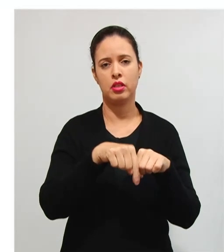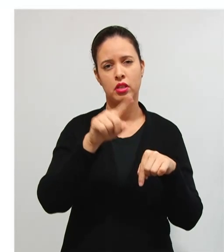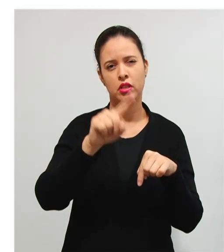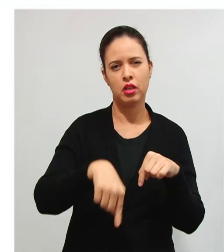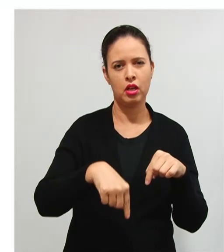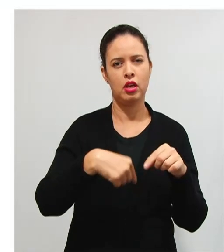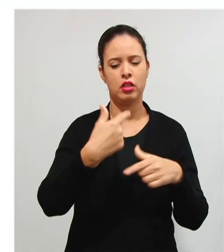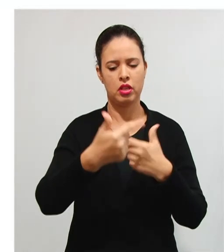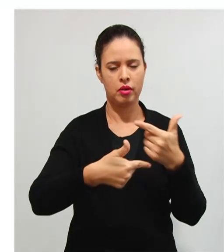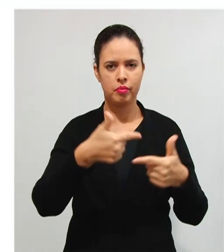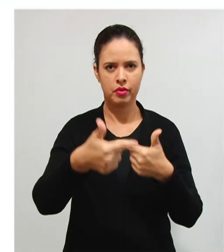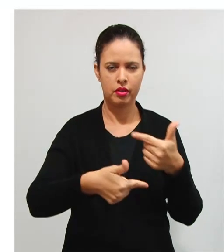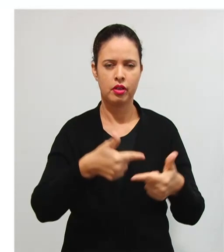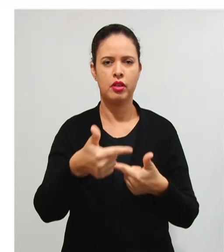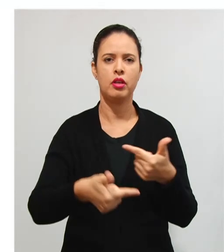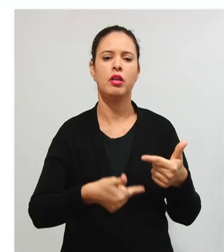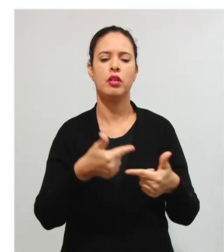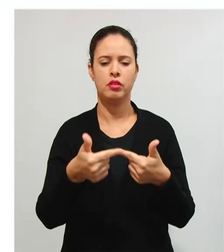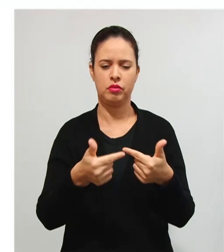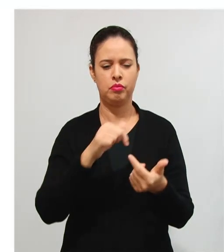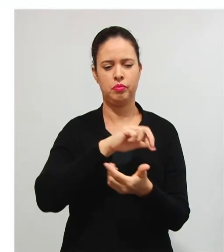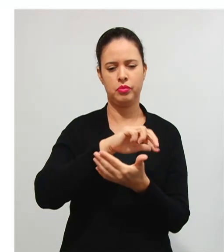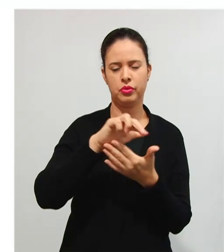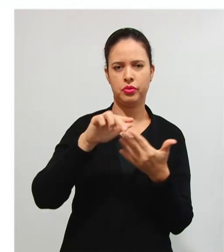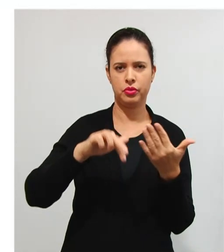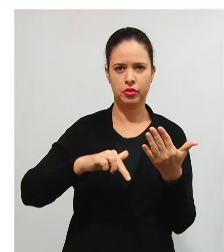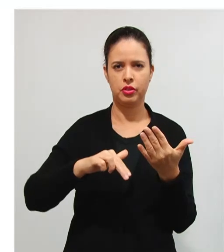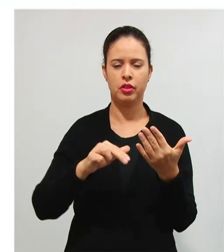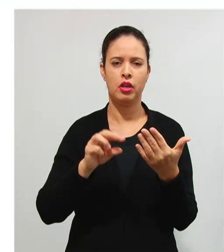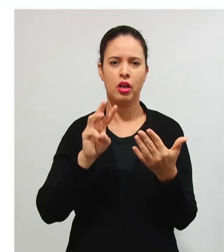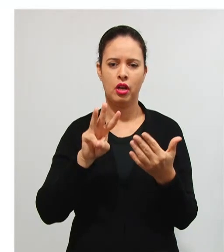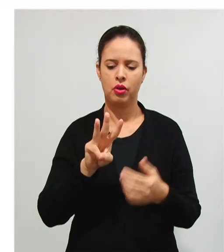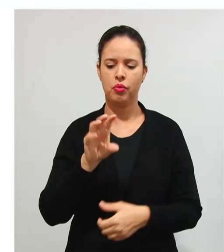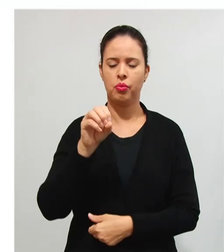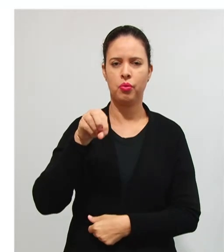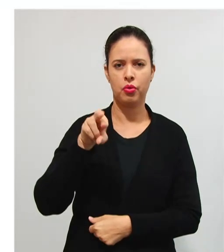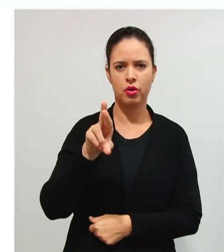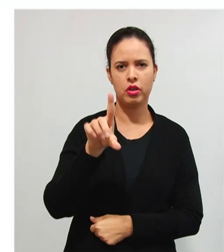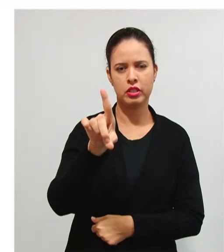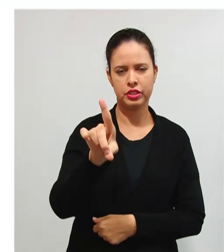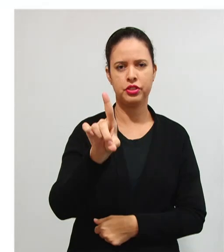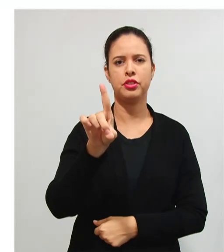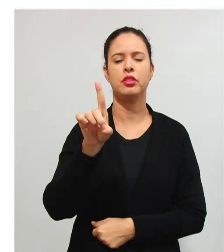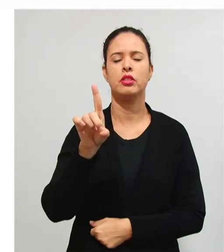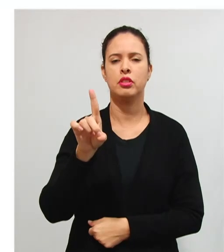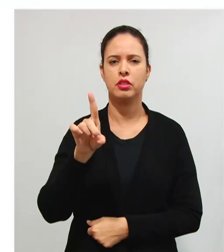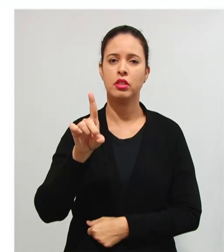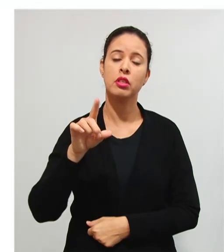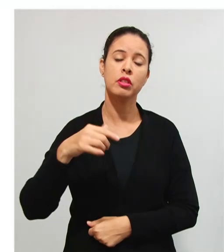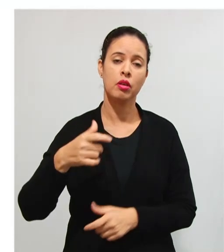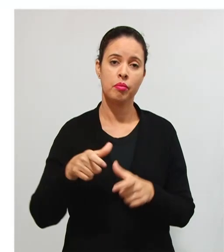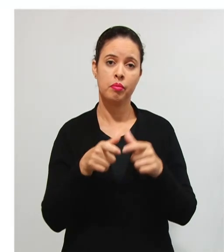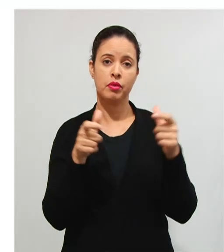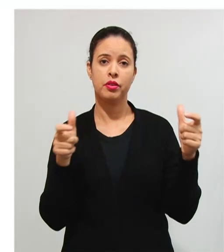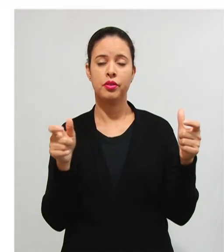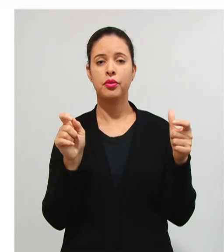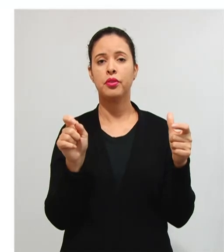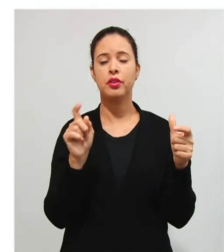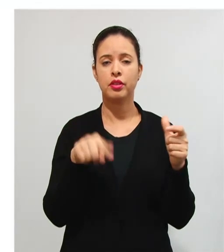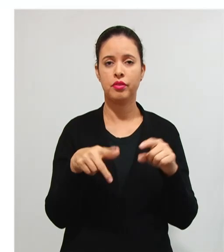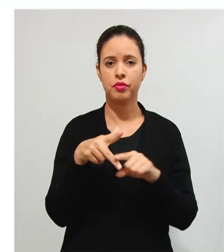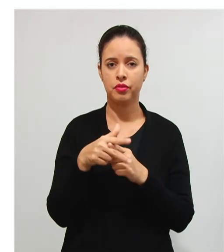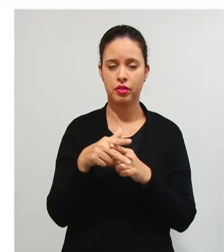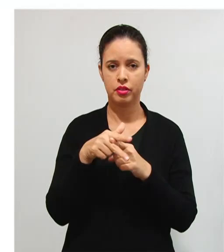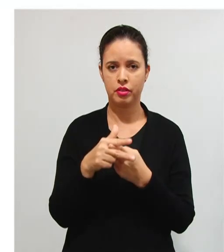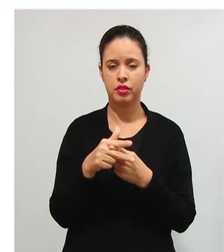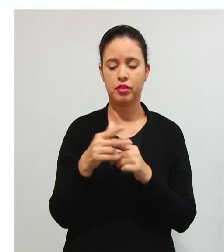produtividade, como o G Suite, ou ferramentas como Word e Excel. A maior parte dessas ferramentas são ferramentas